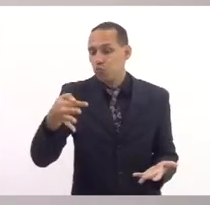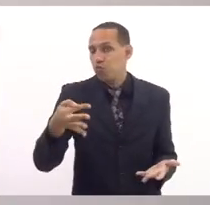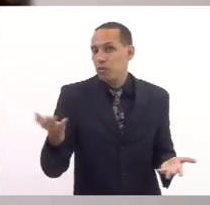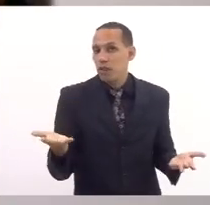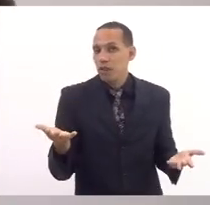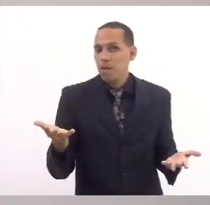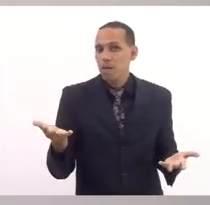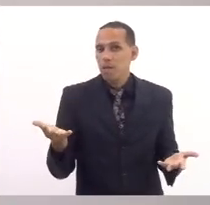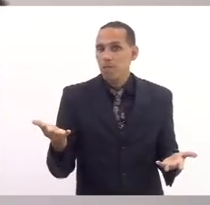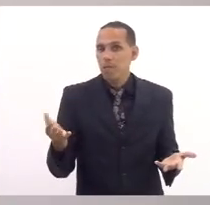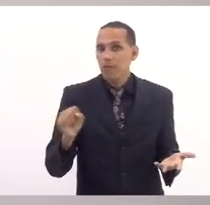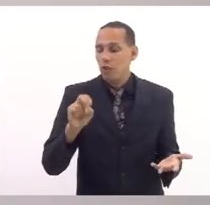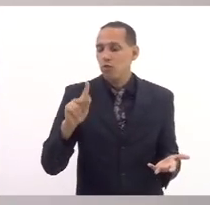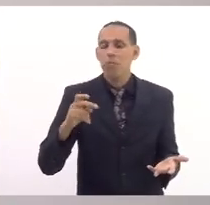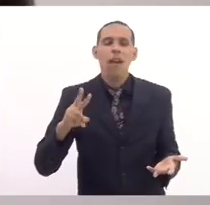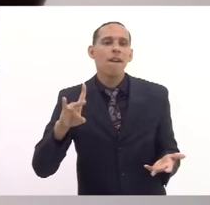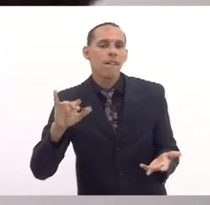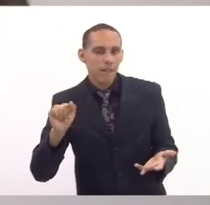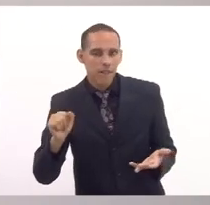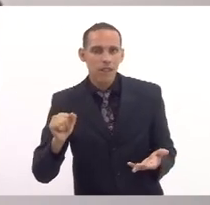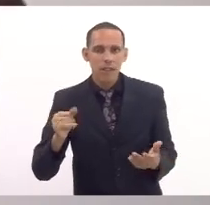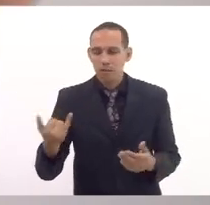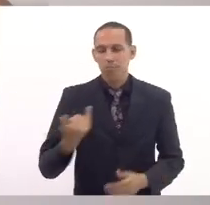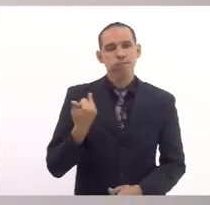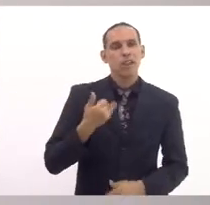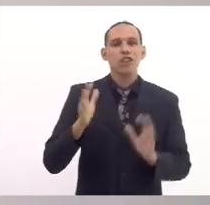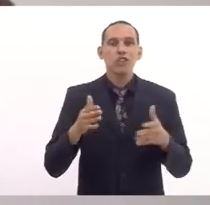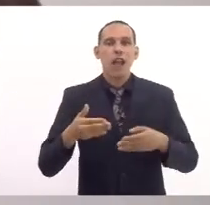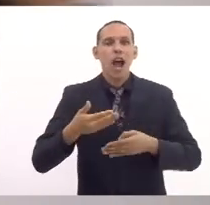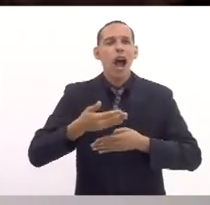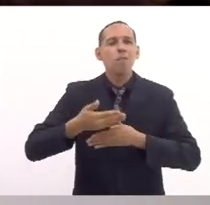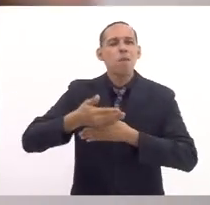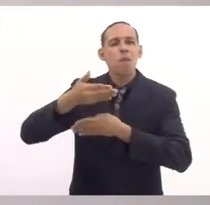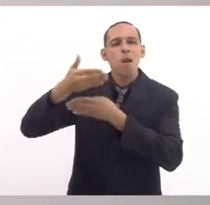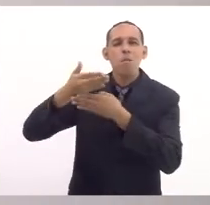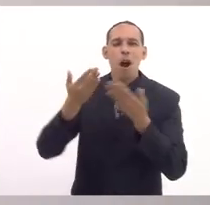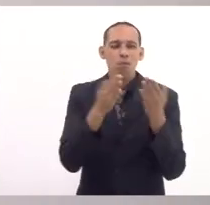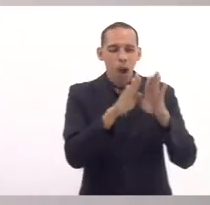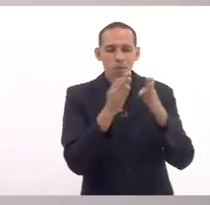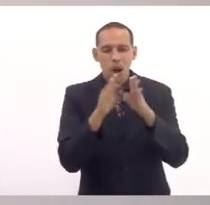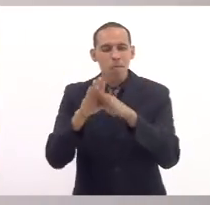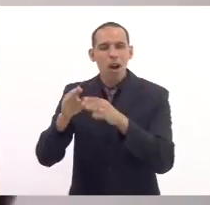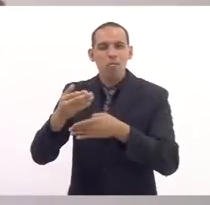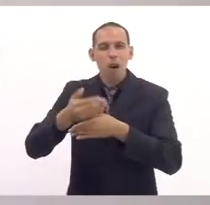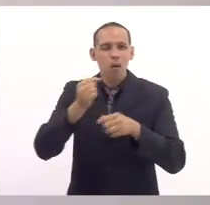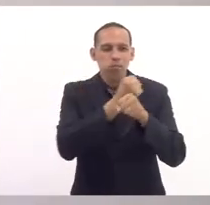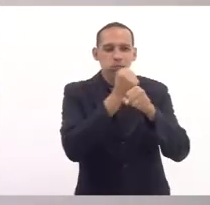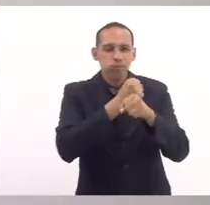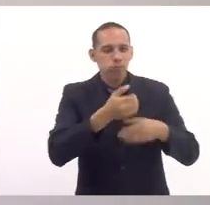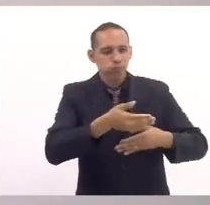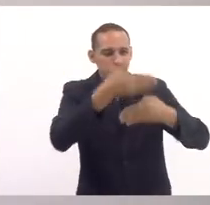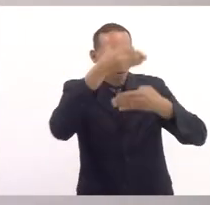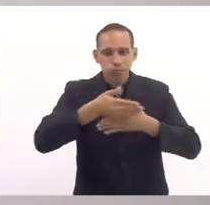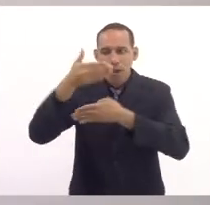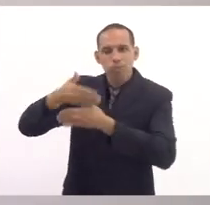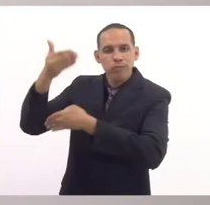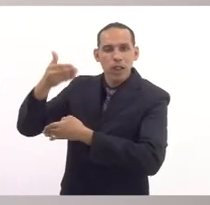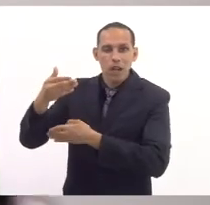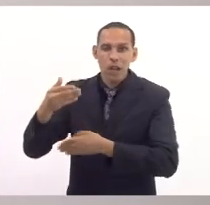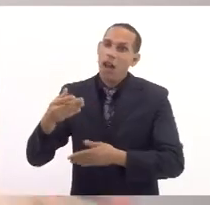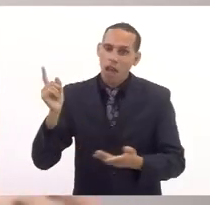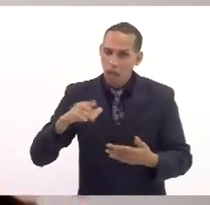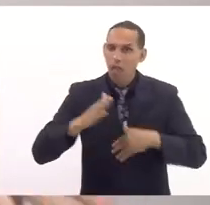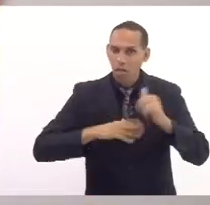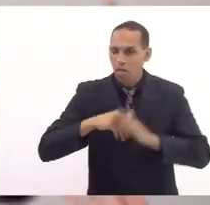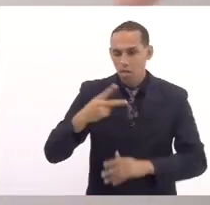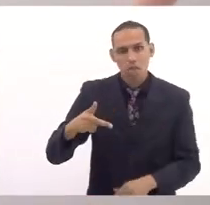sistema? Já a Supervia já foi notificada para poder fechar os muros dessas 12 estações? Porque aí é de competência da Supervia? É isso